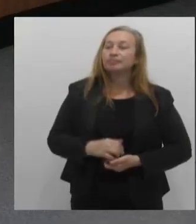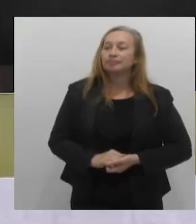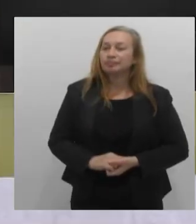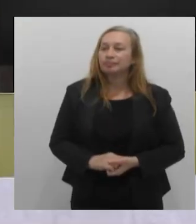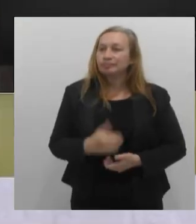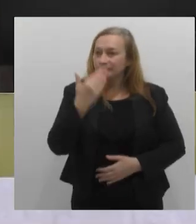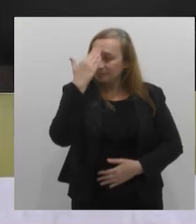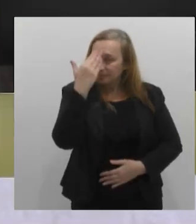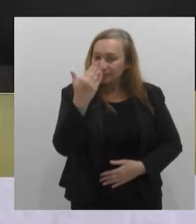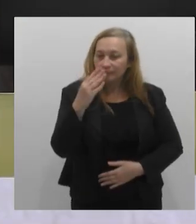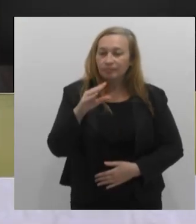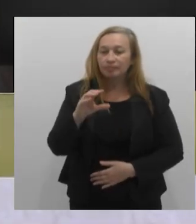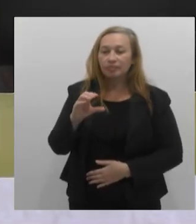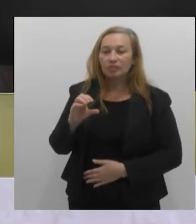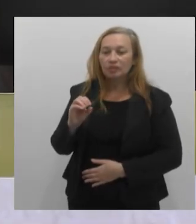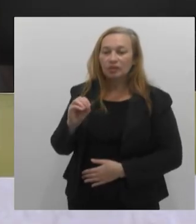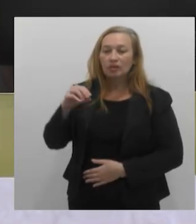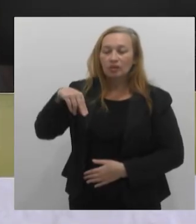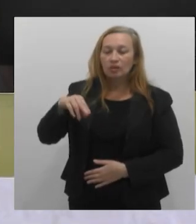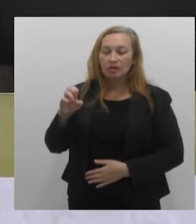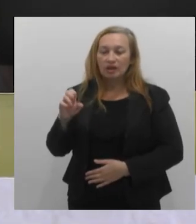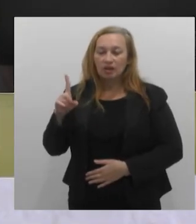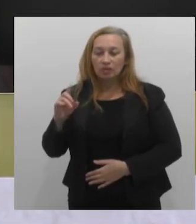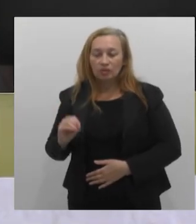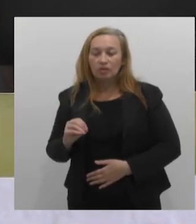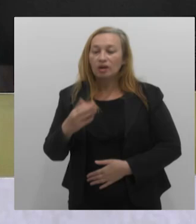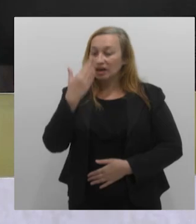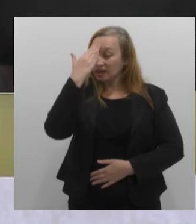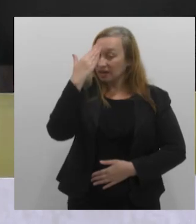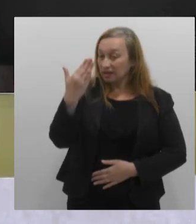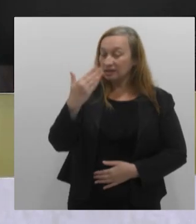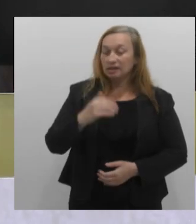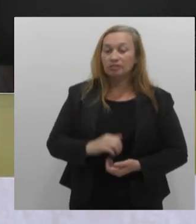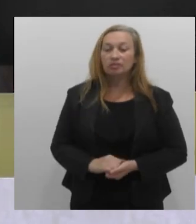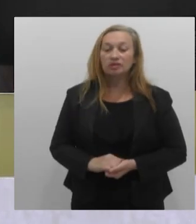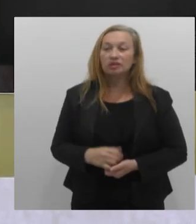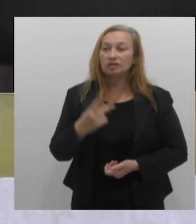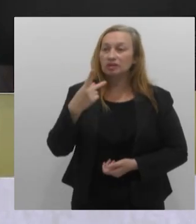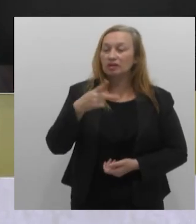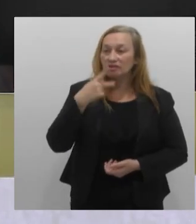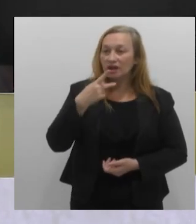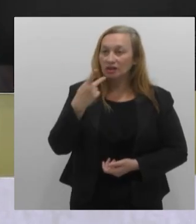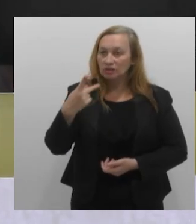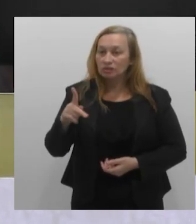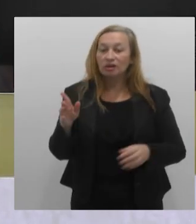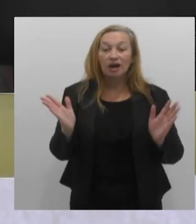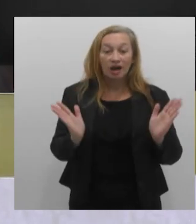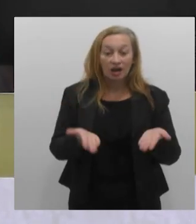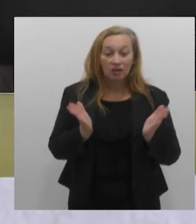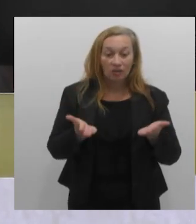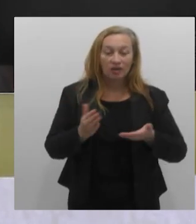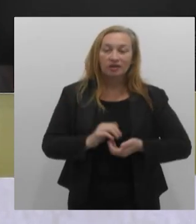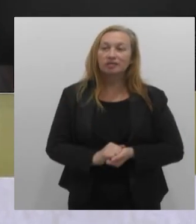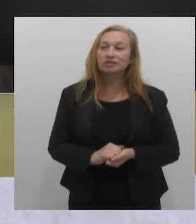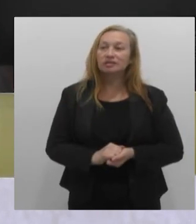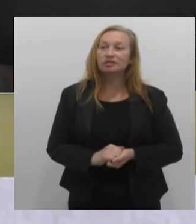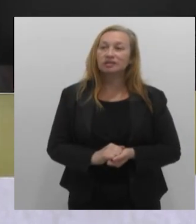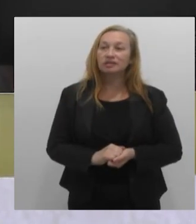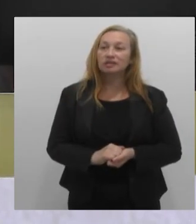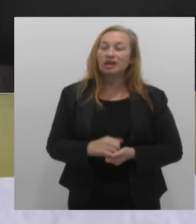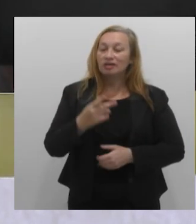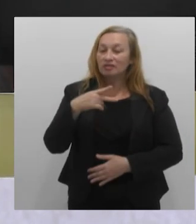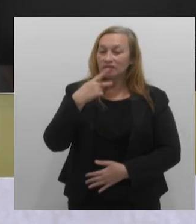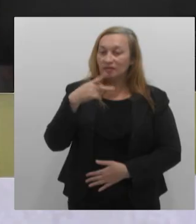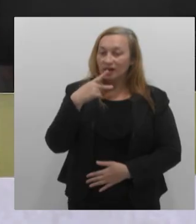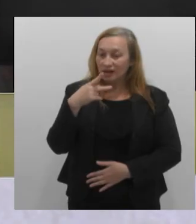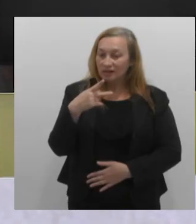Muito obrigado, cônego Cláudio. Agradecemos muito suas palavras. E agora eu quero passar aqui a palavra